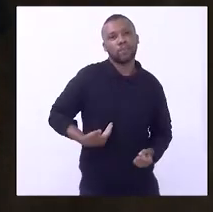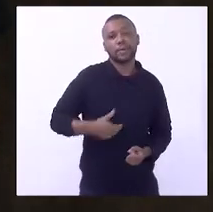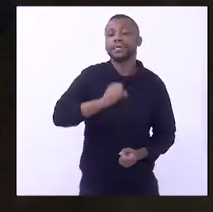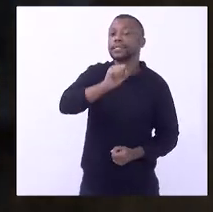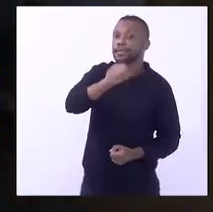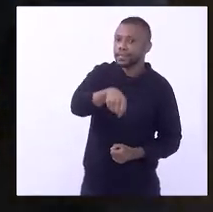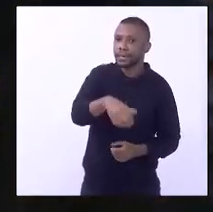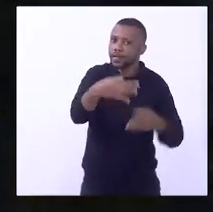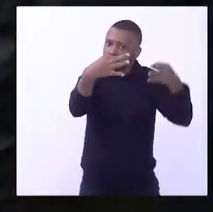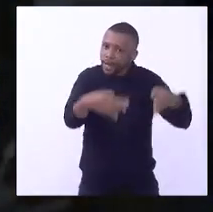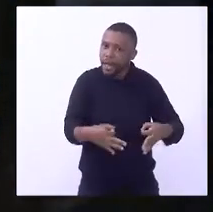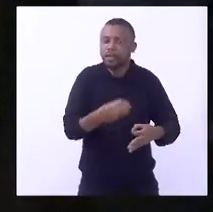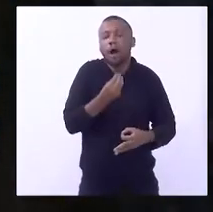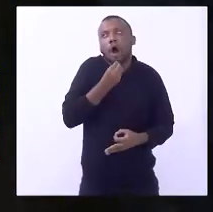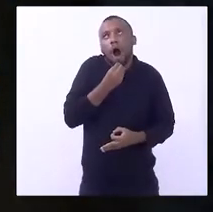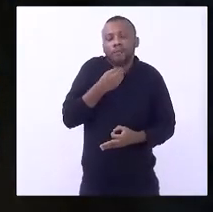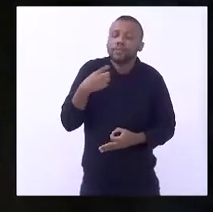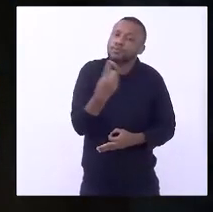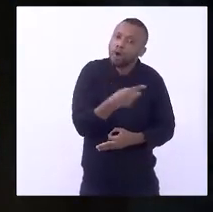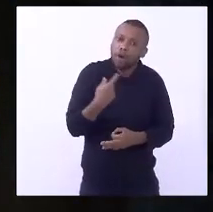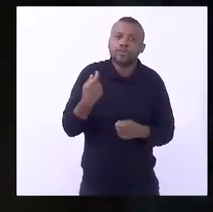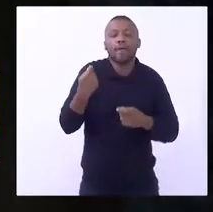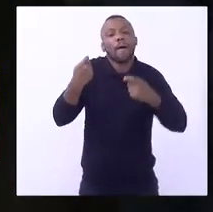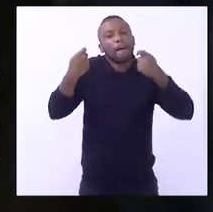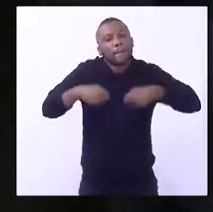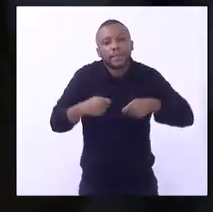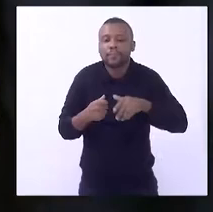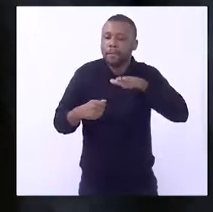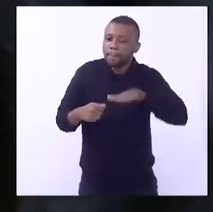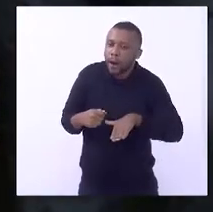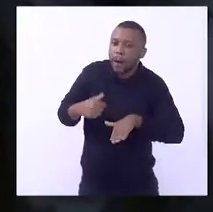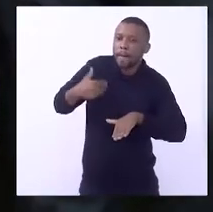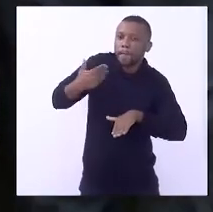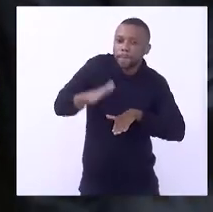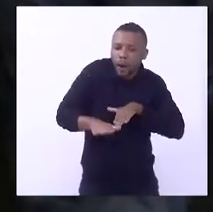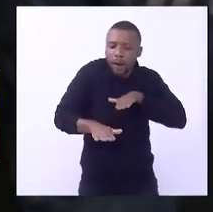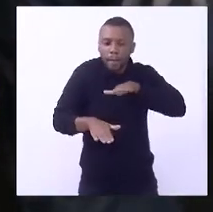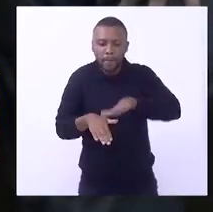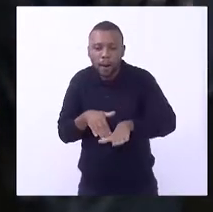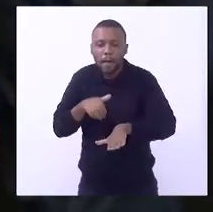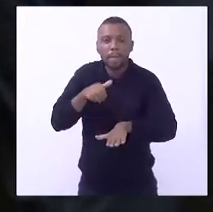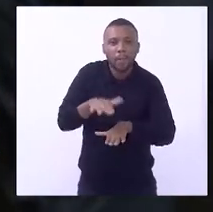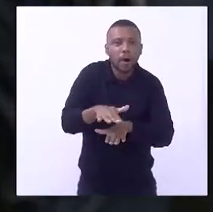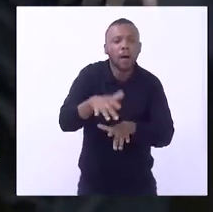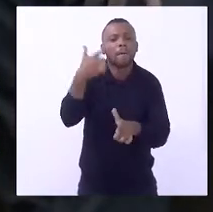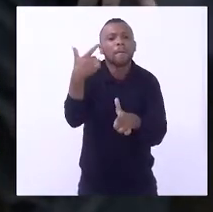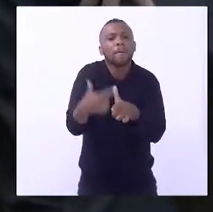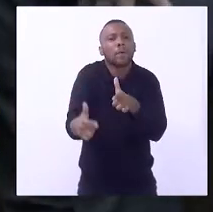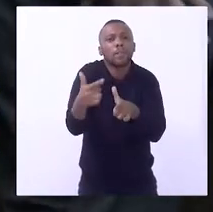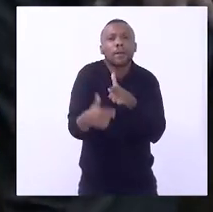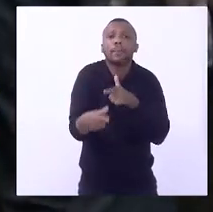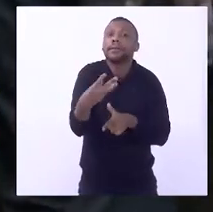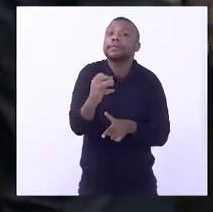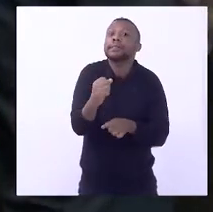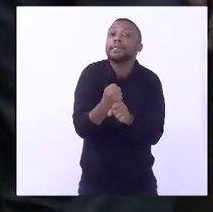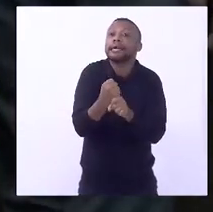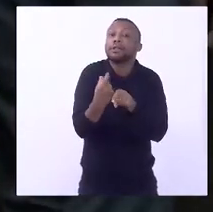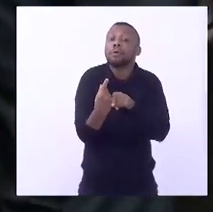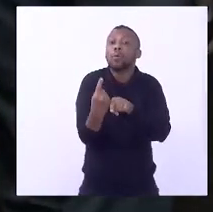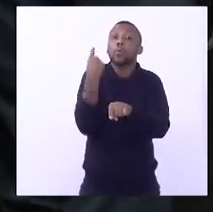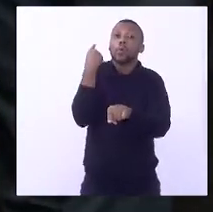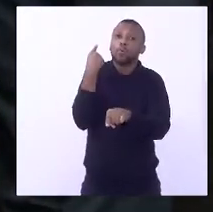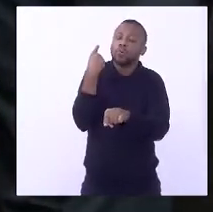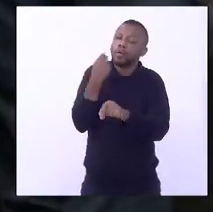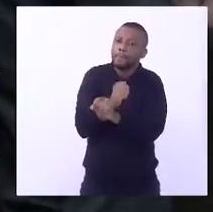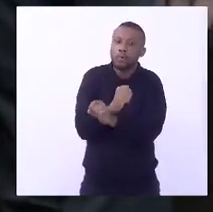claro, precisamos avançar? Evidentemente, problemas de 30 anos não serão resolvidos em